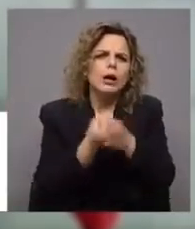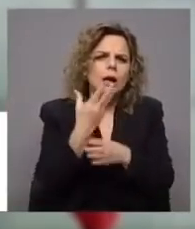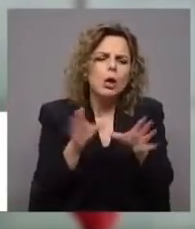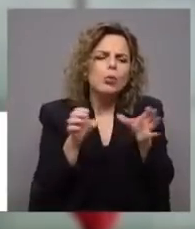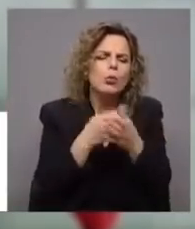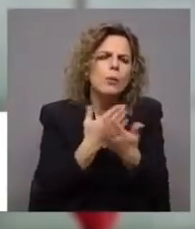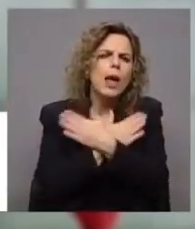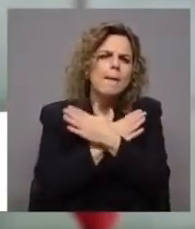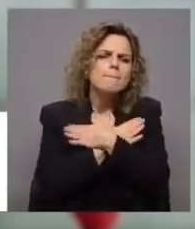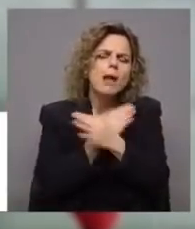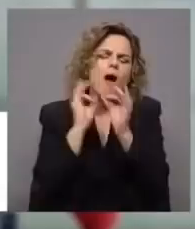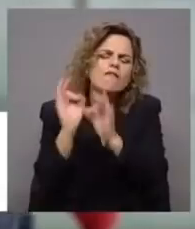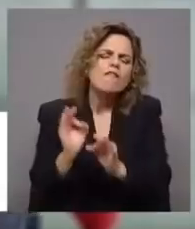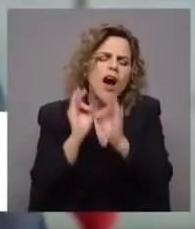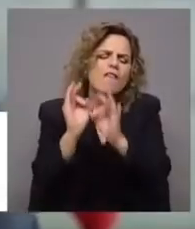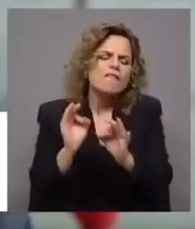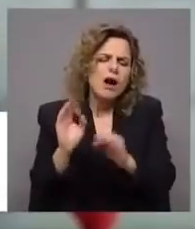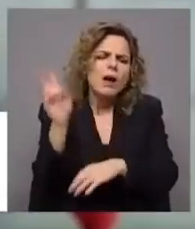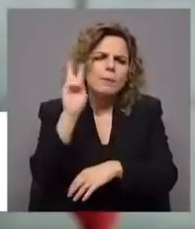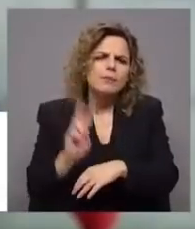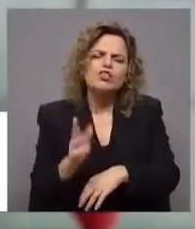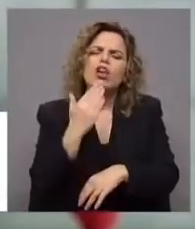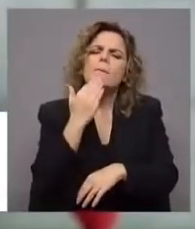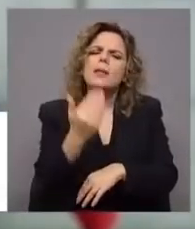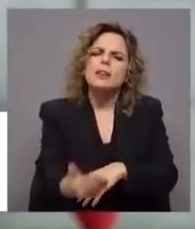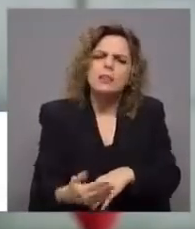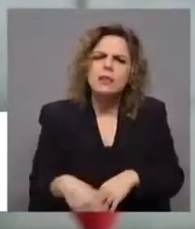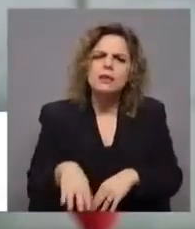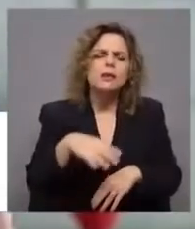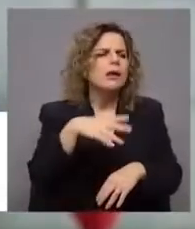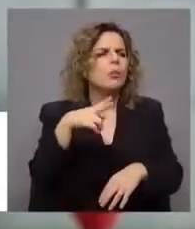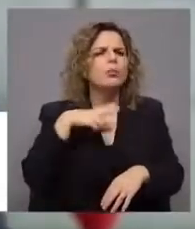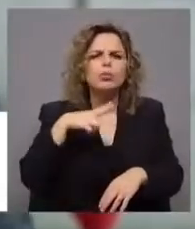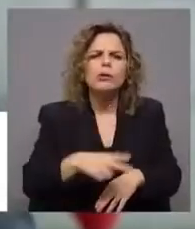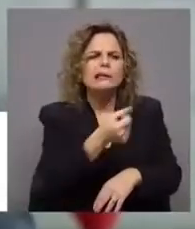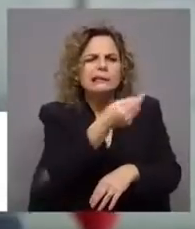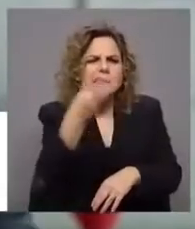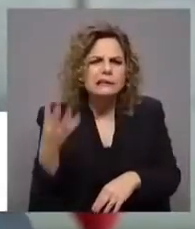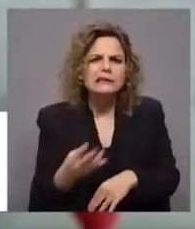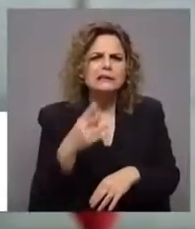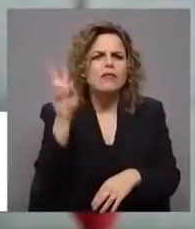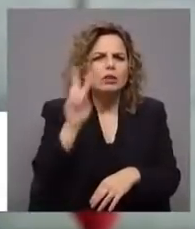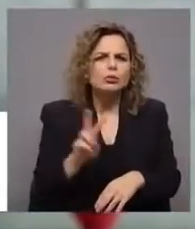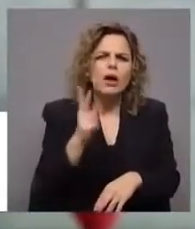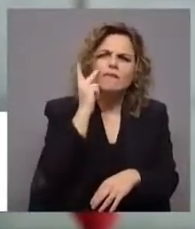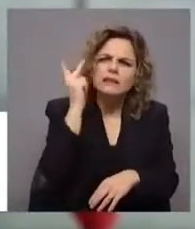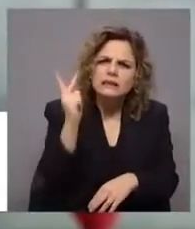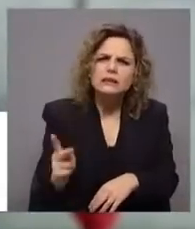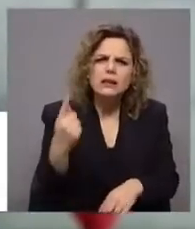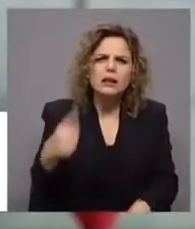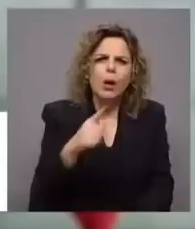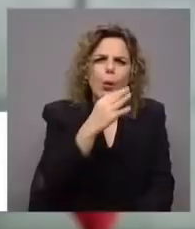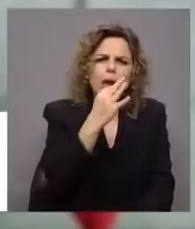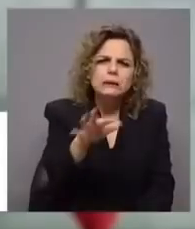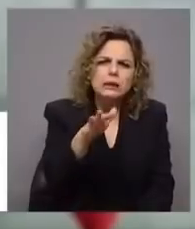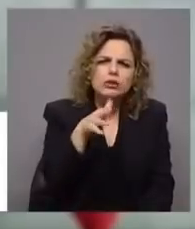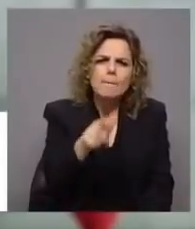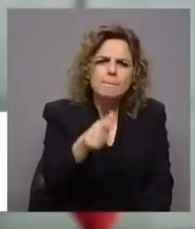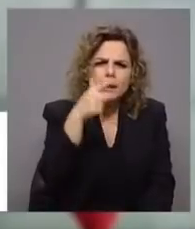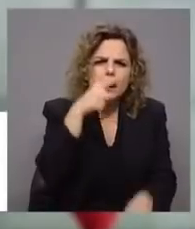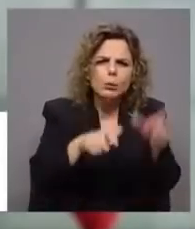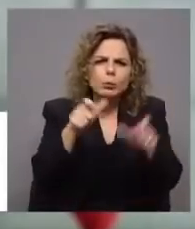amigos para cuidar da Venezuela. Já pedi para muitas autoridades portuguesas visitar a Venezuela, que tem 400 mil